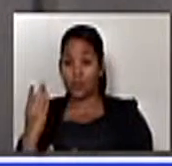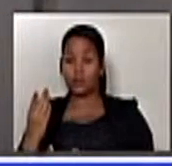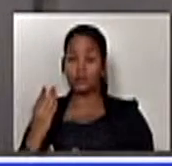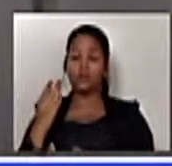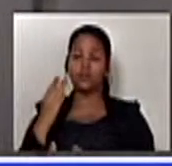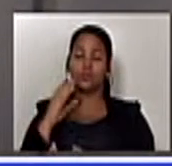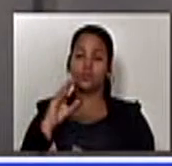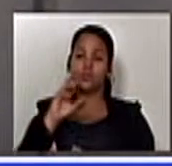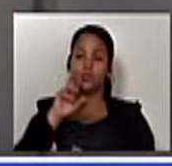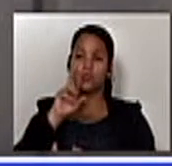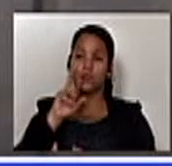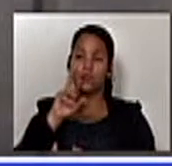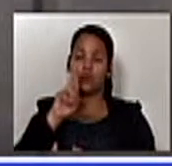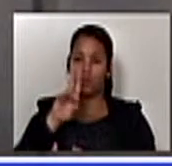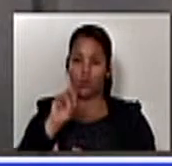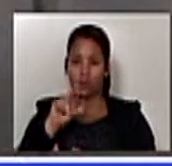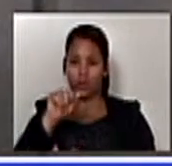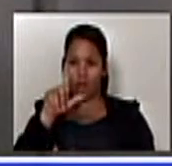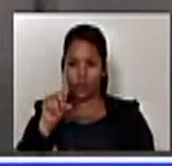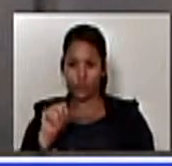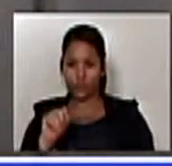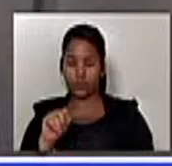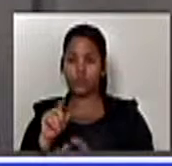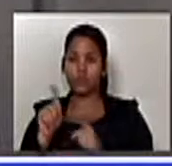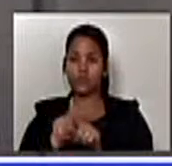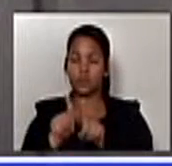no qual, de uma forma constitucional,